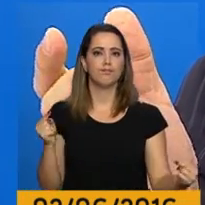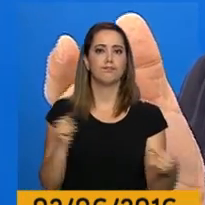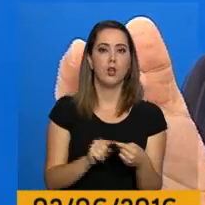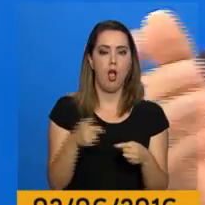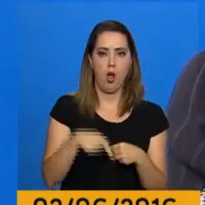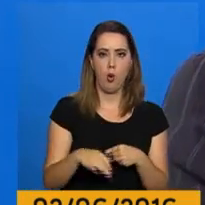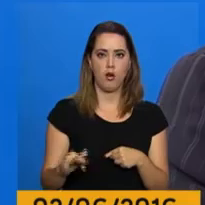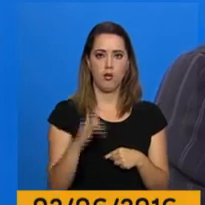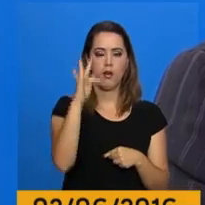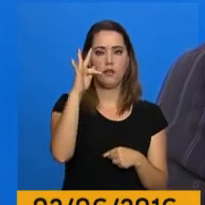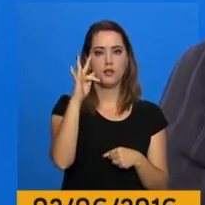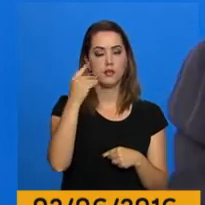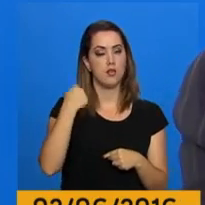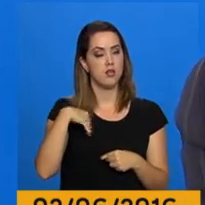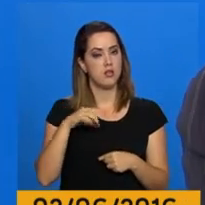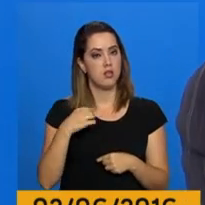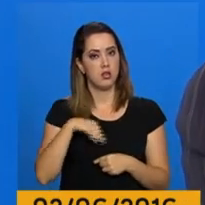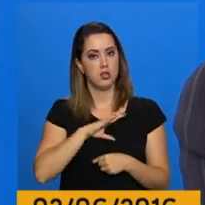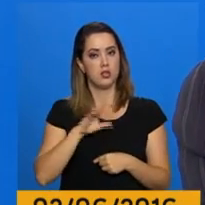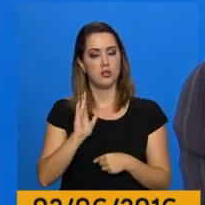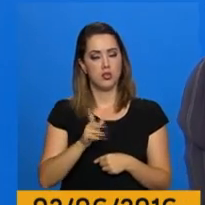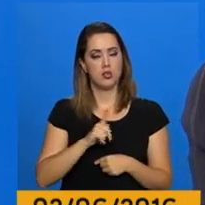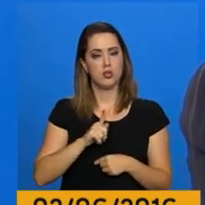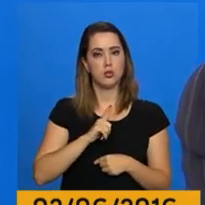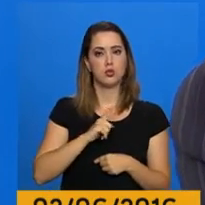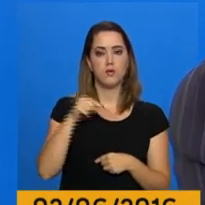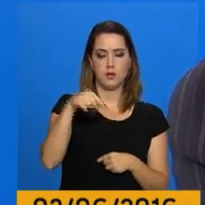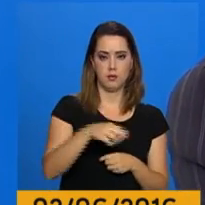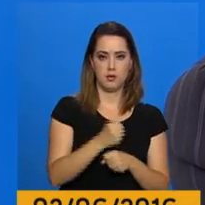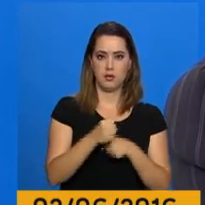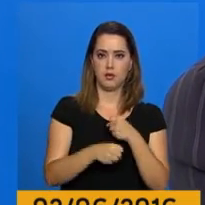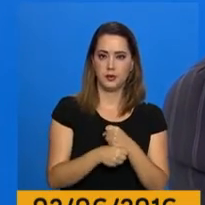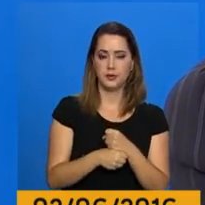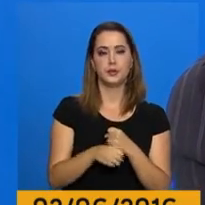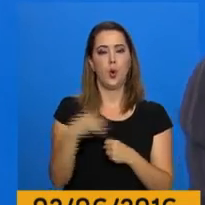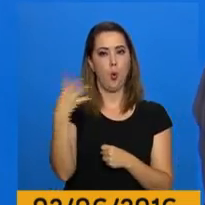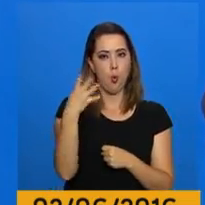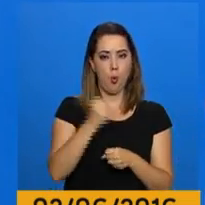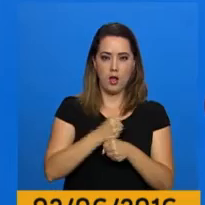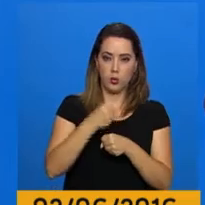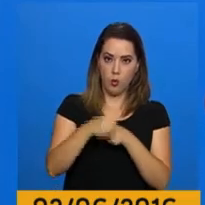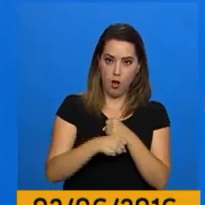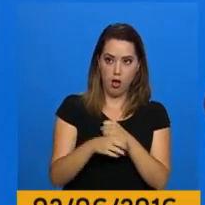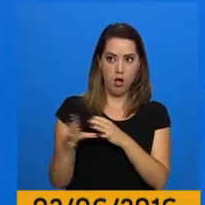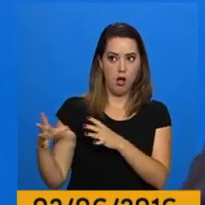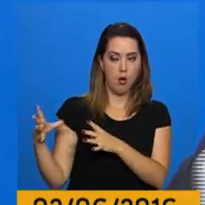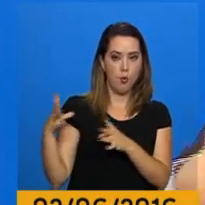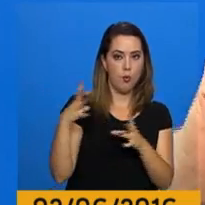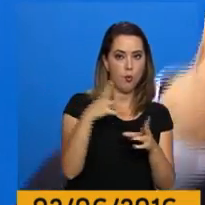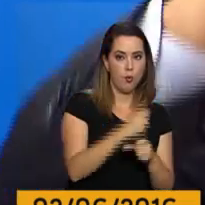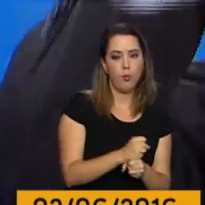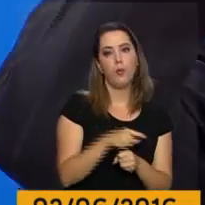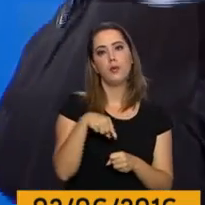inflação. Então, se nós tivéssemos a recuperação desses 4 anos, 12, 13, 14, 15, seriam 4 anos que